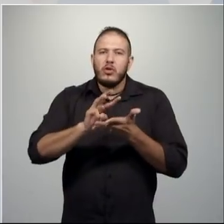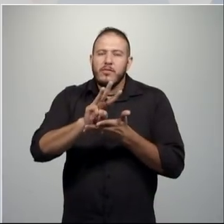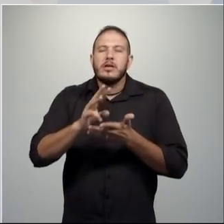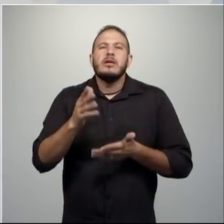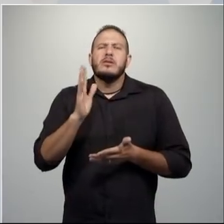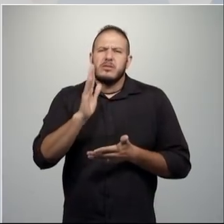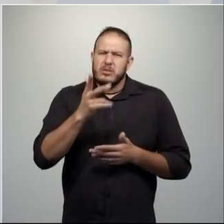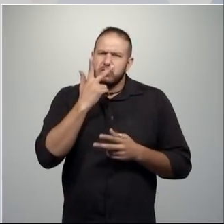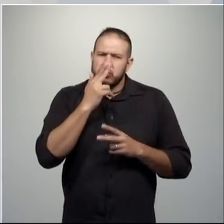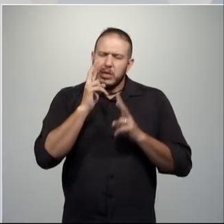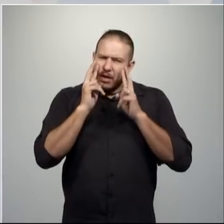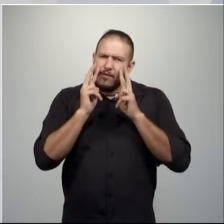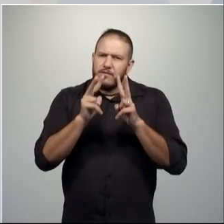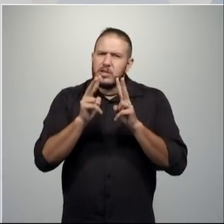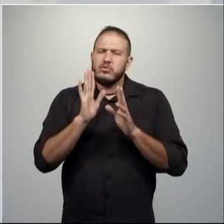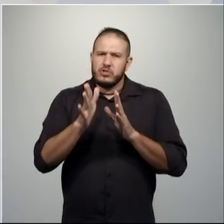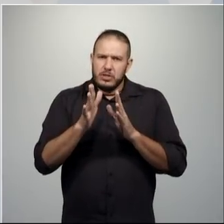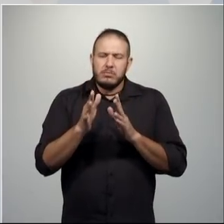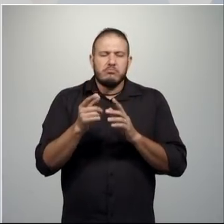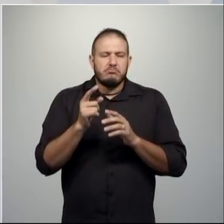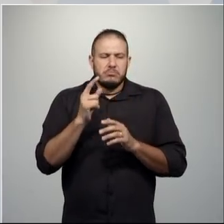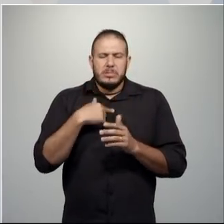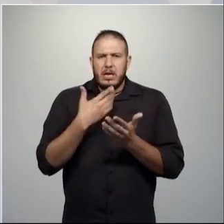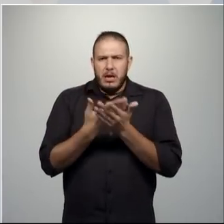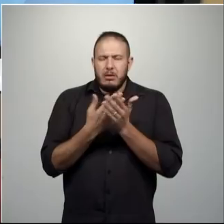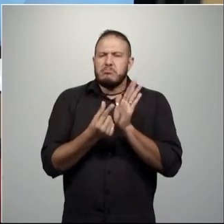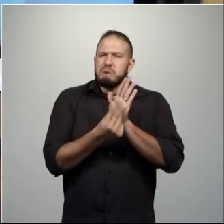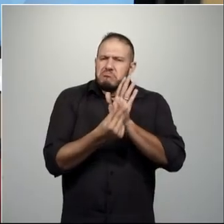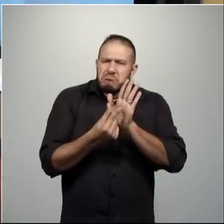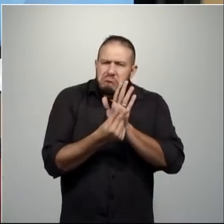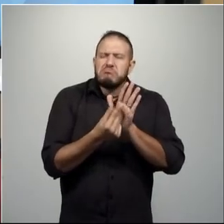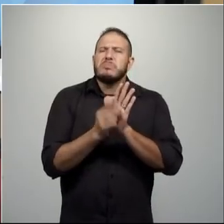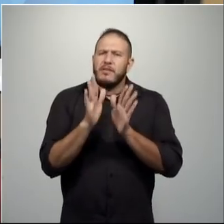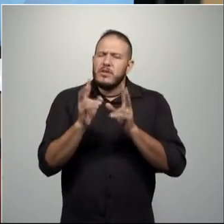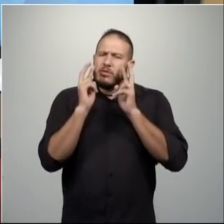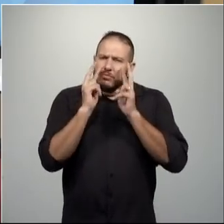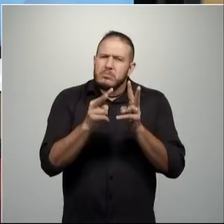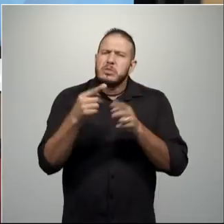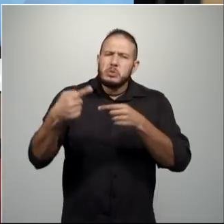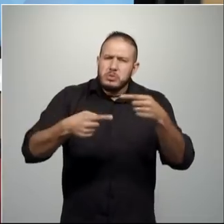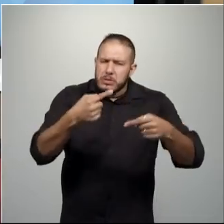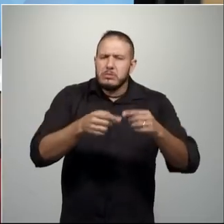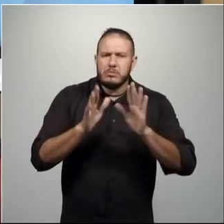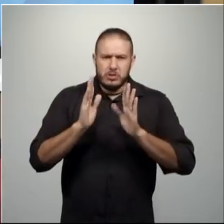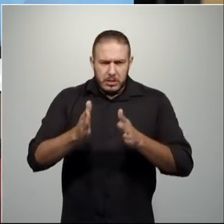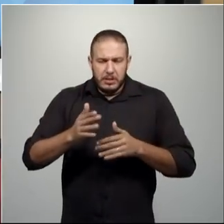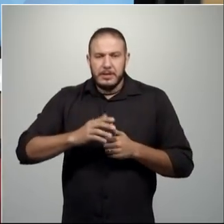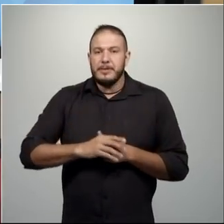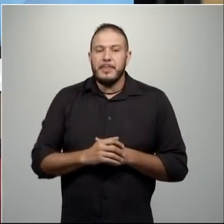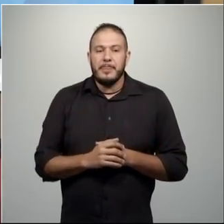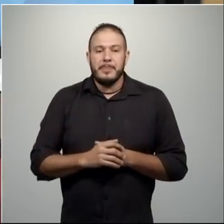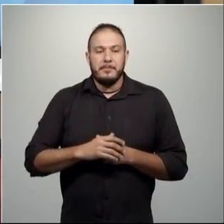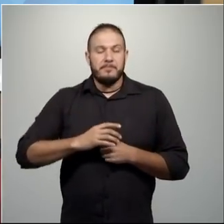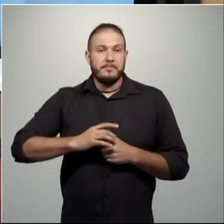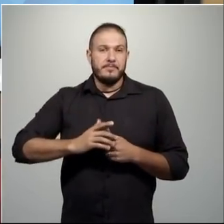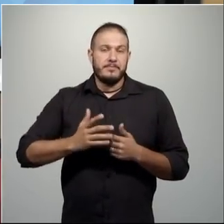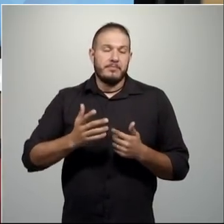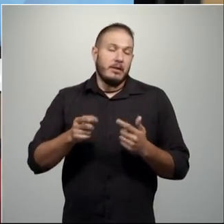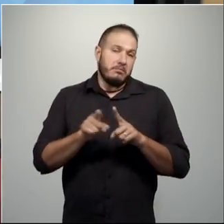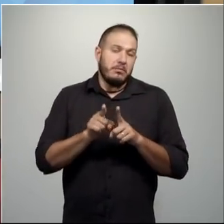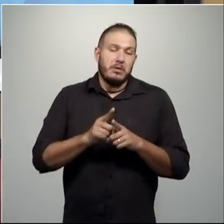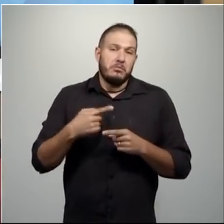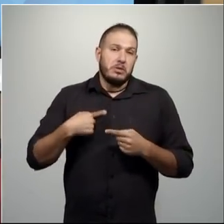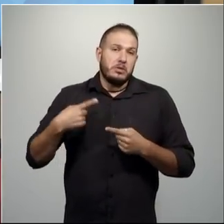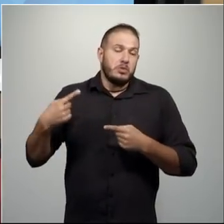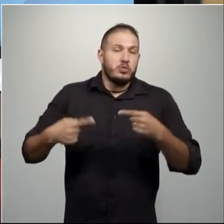tiveram em anos anteriores só tem um pouquinho mais exemplos na discussão um pouquinho mais aprofundado há uma discussão